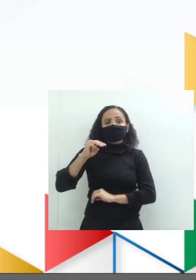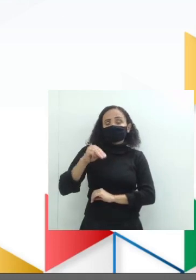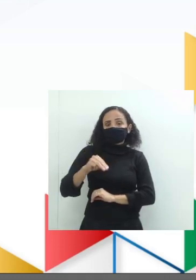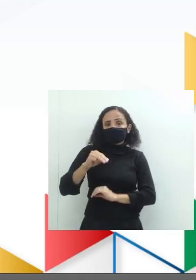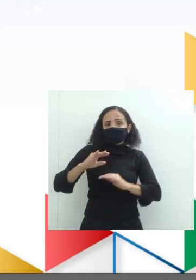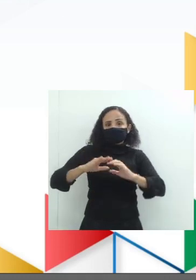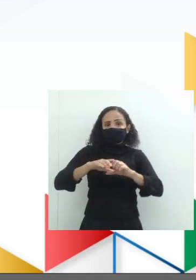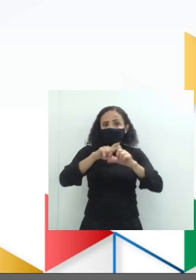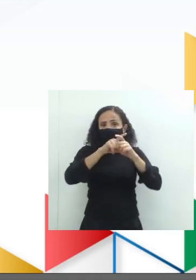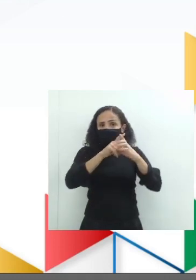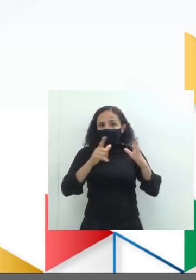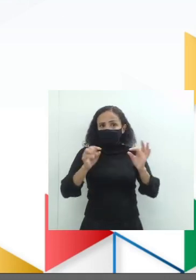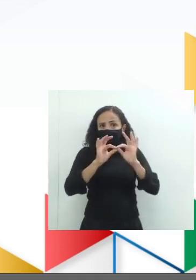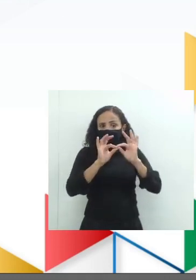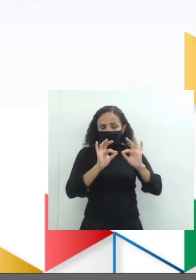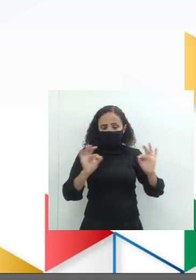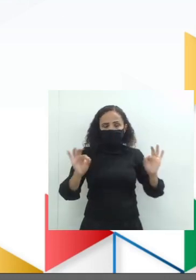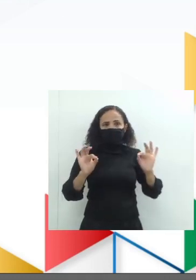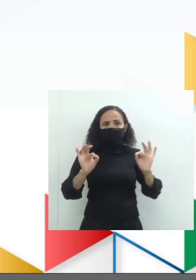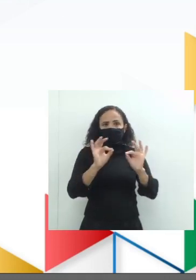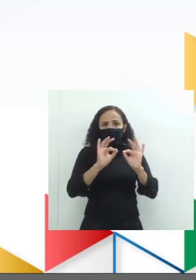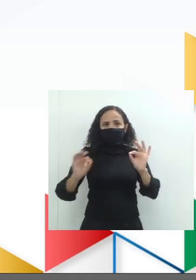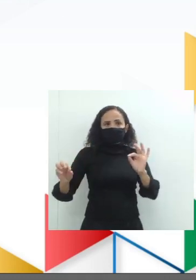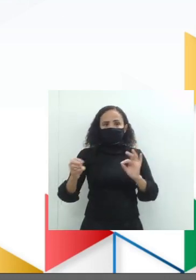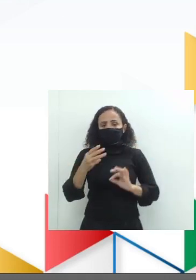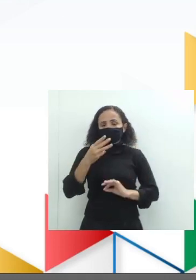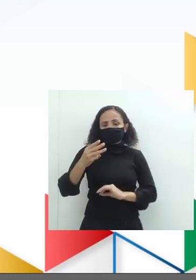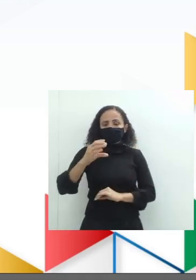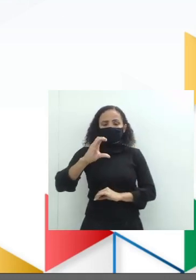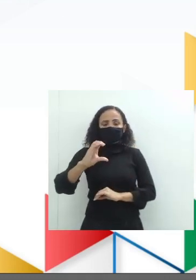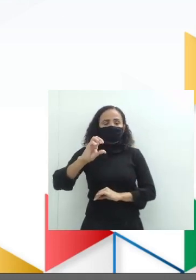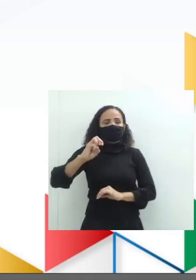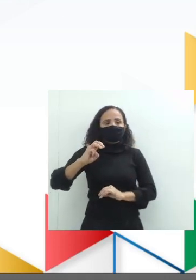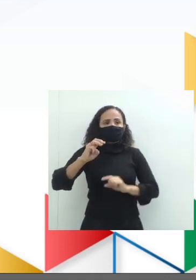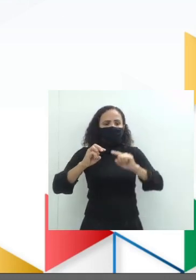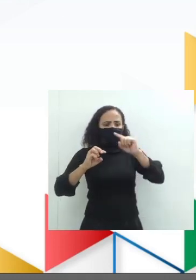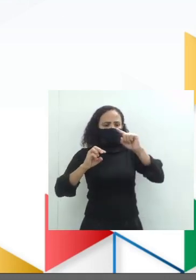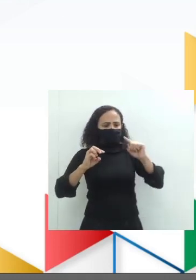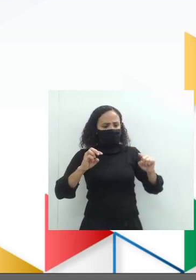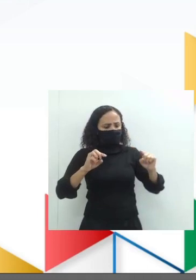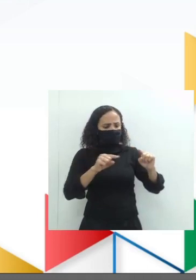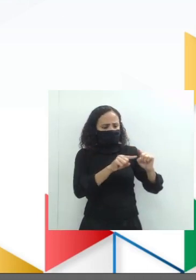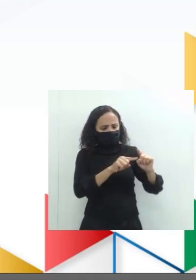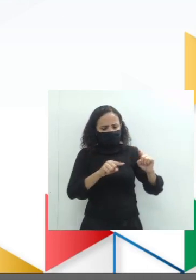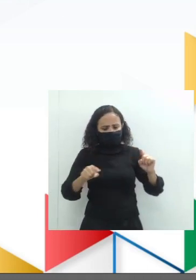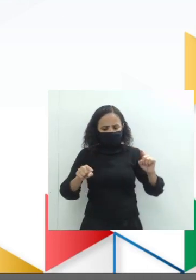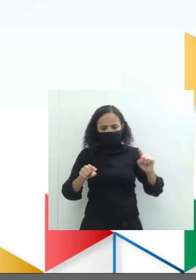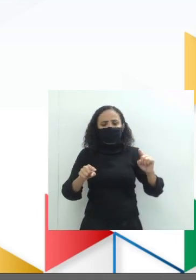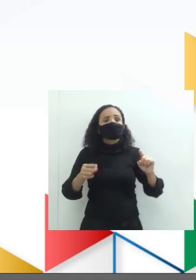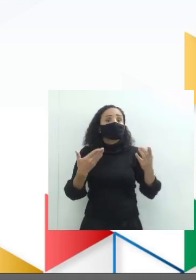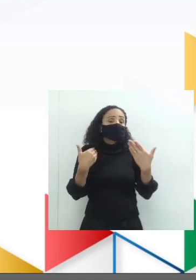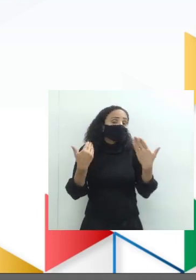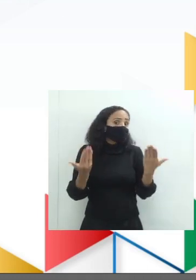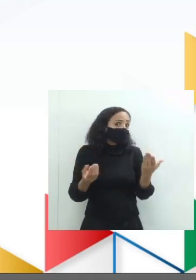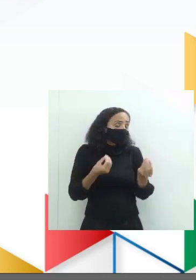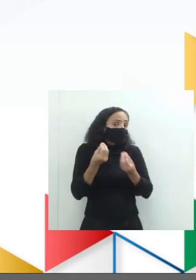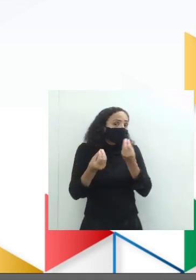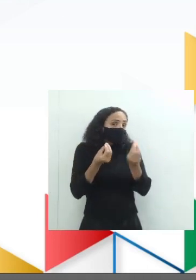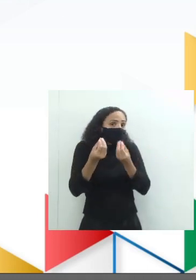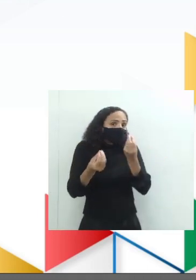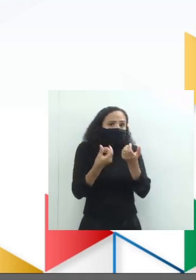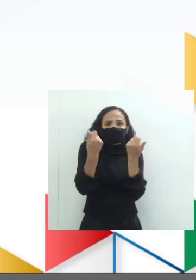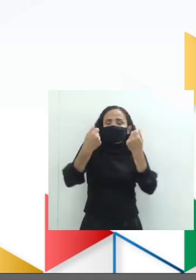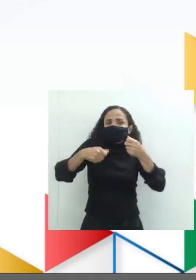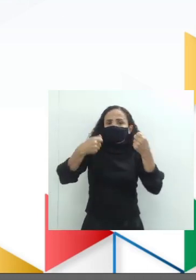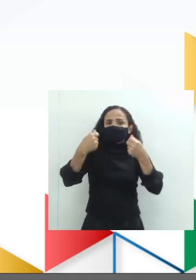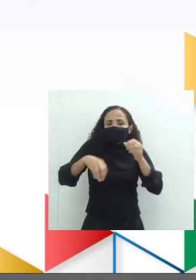e desenhando com compasso o lado 3 centímetros e o lado 2, vocês percebem que eles não se encontram. Eu não fecho. E